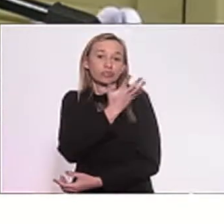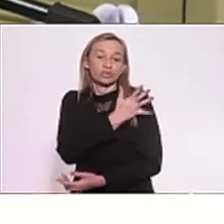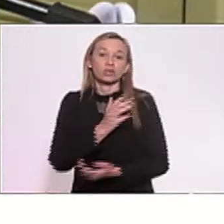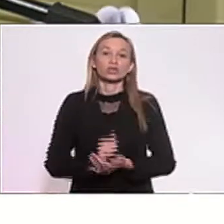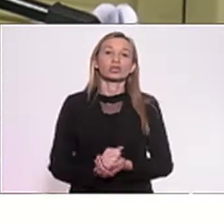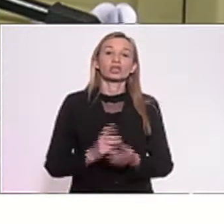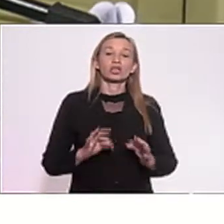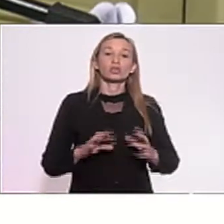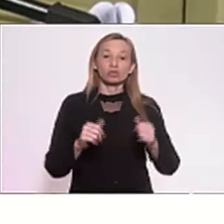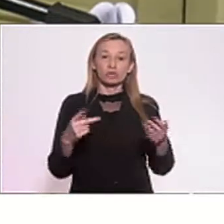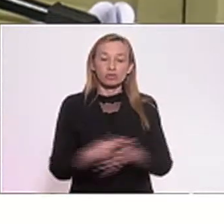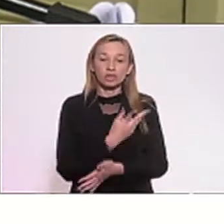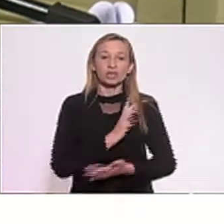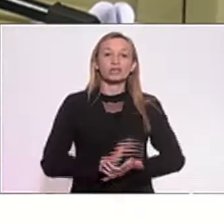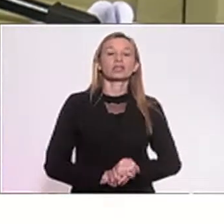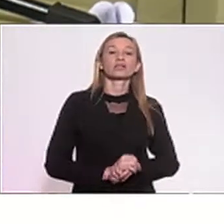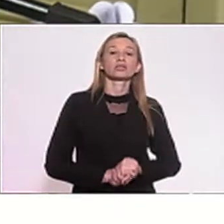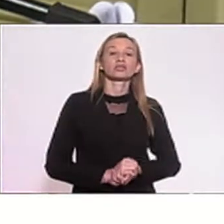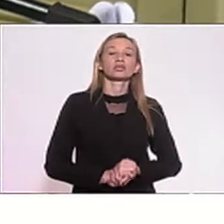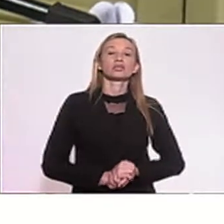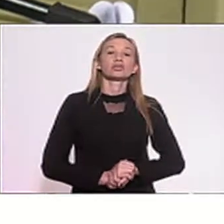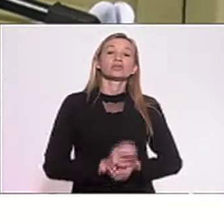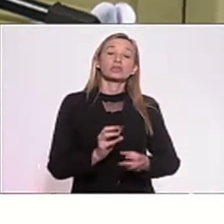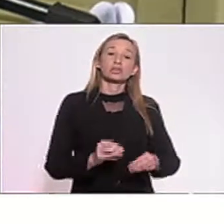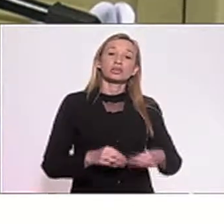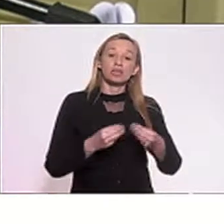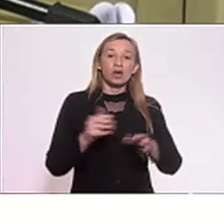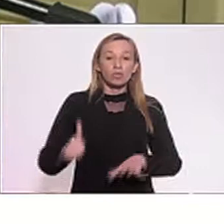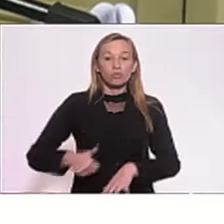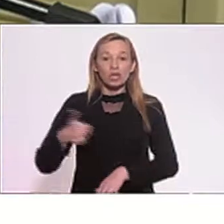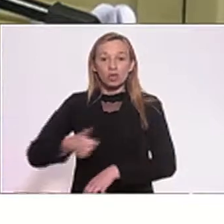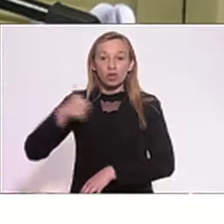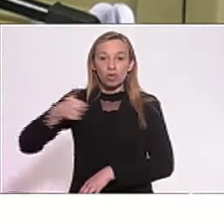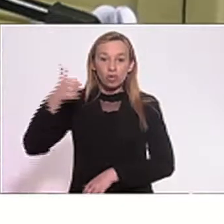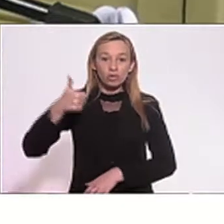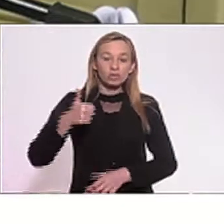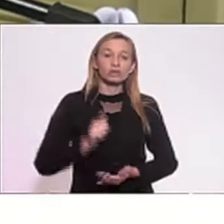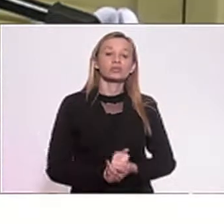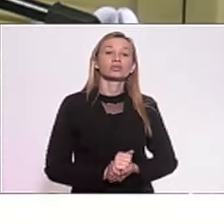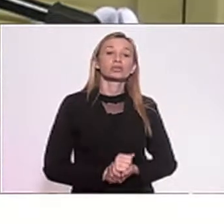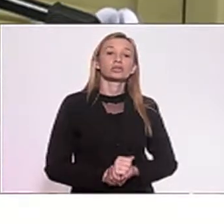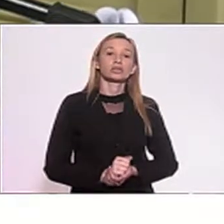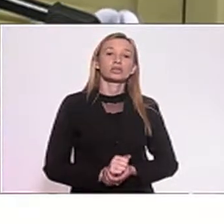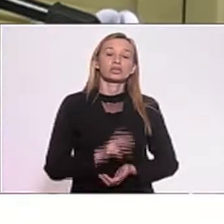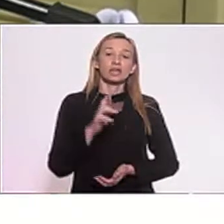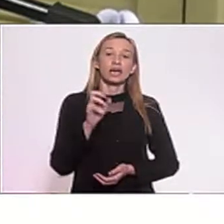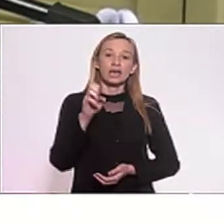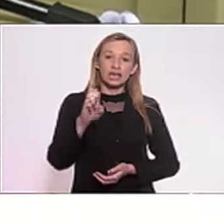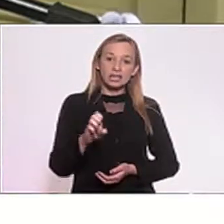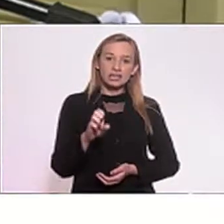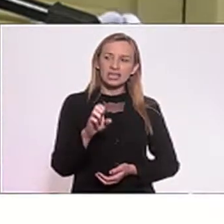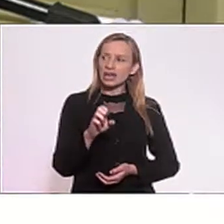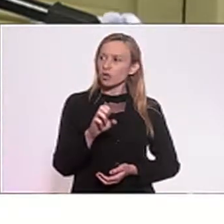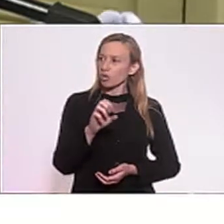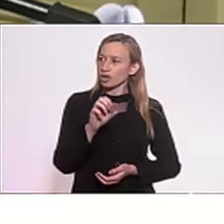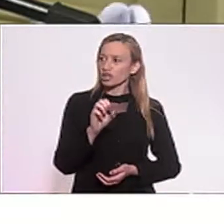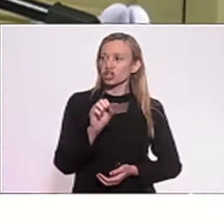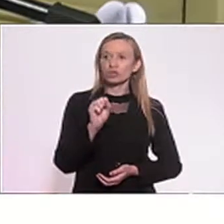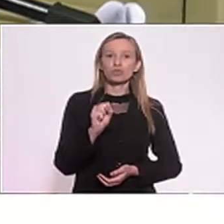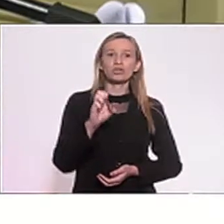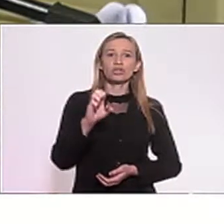leva. Recomenda-se dar condições de implementação da rede cegonha no município e no